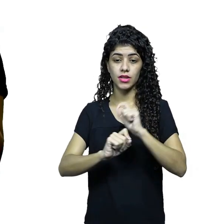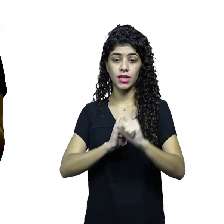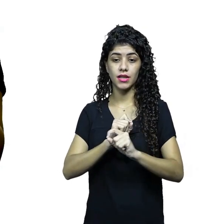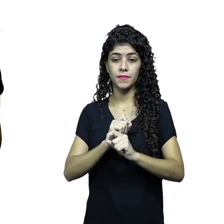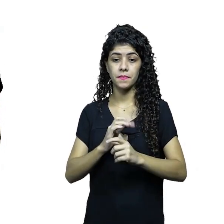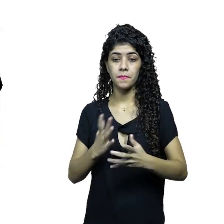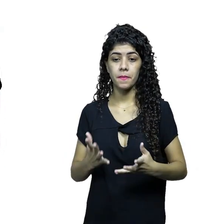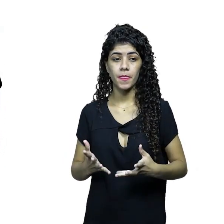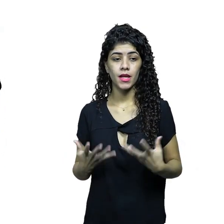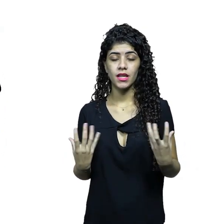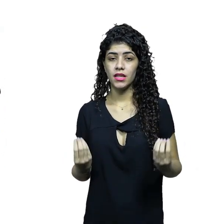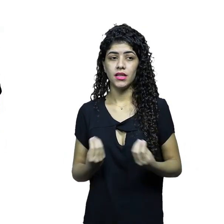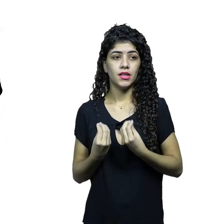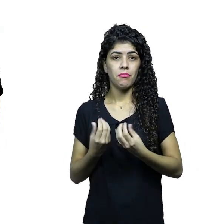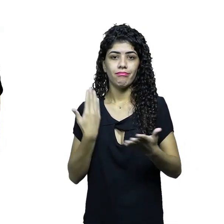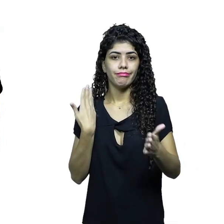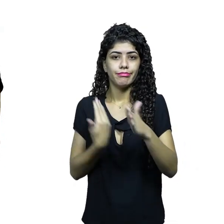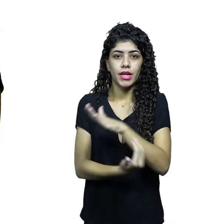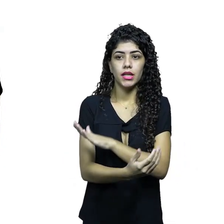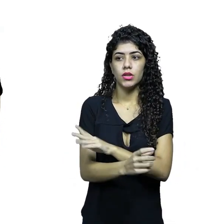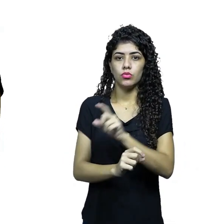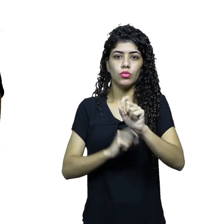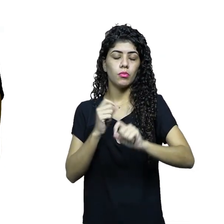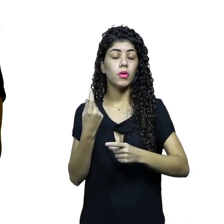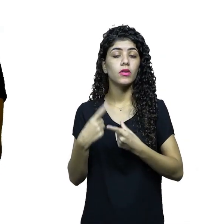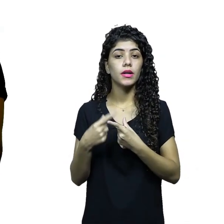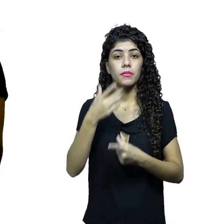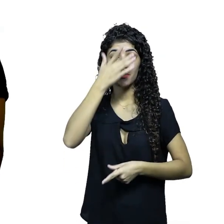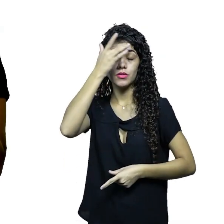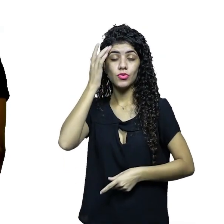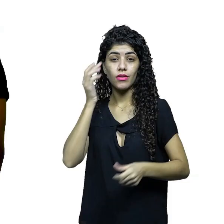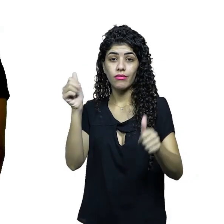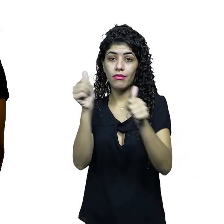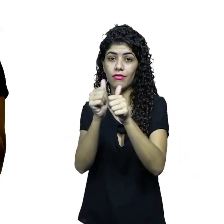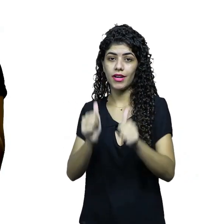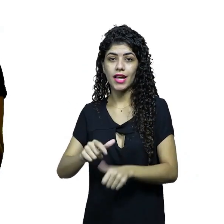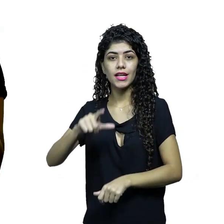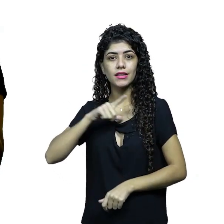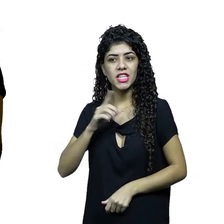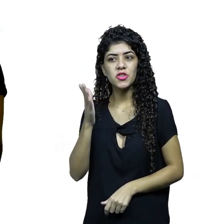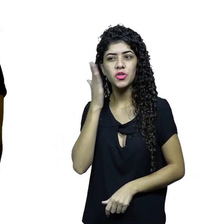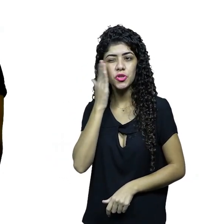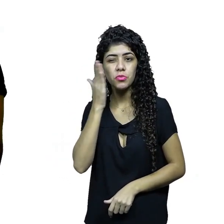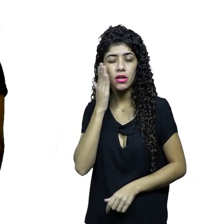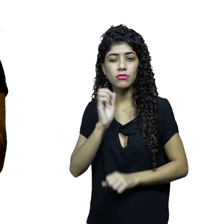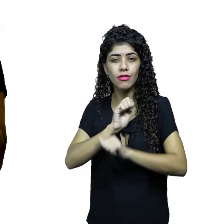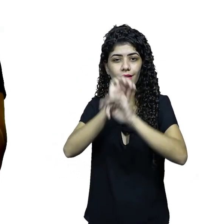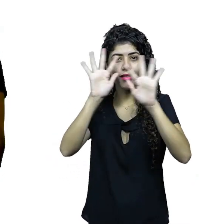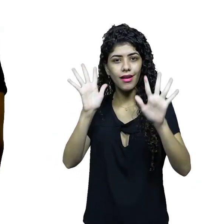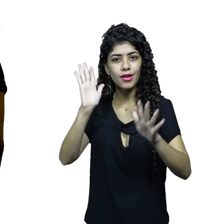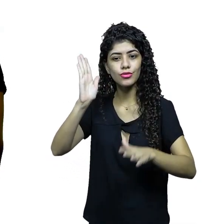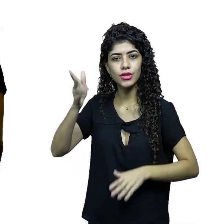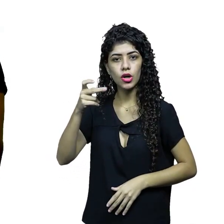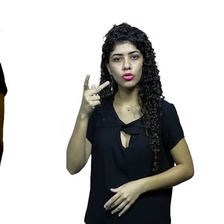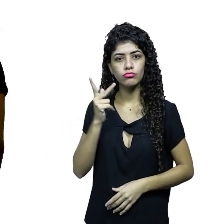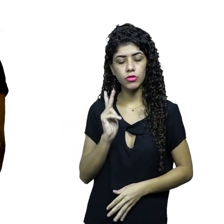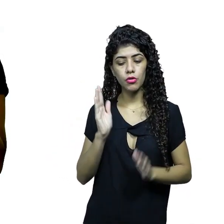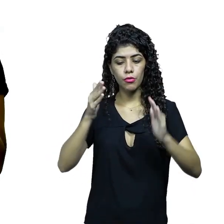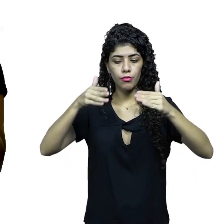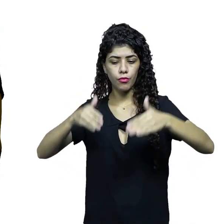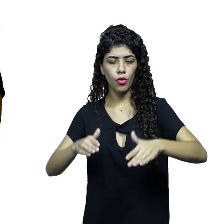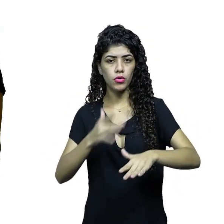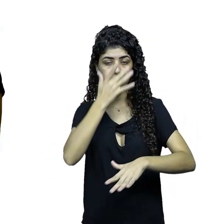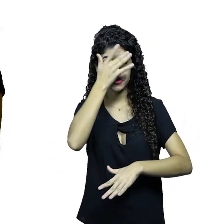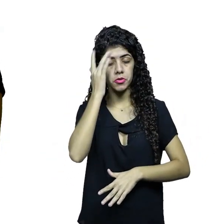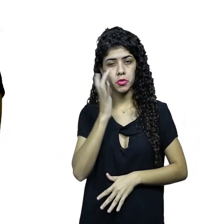estar, na verdade, perdendo pontos, porque a pessoa que vai avaliar, ela tem muita noção de qual é o seu público e